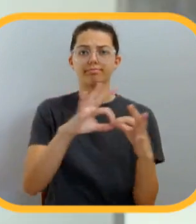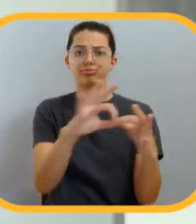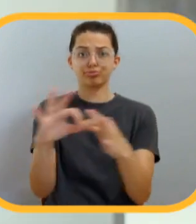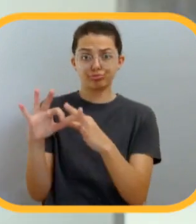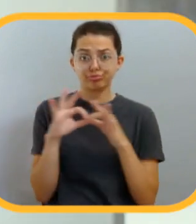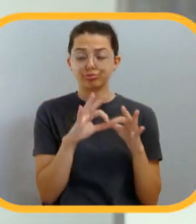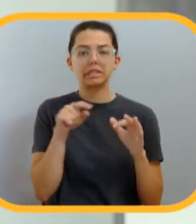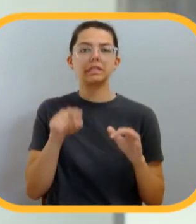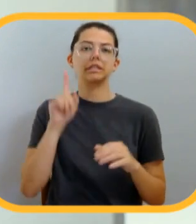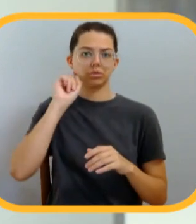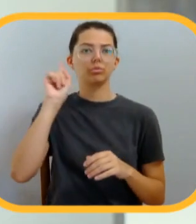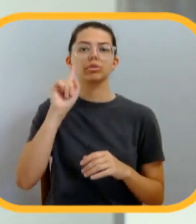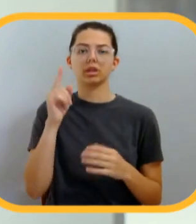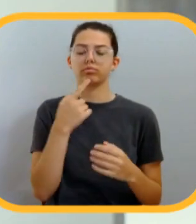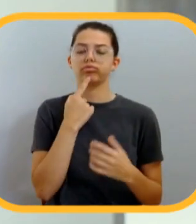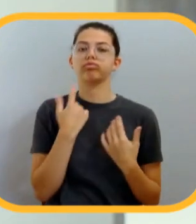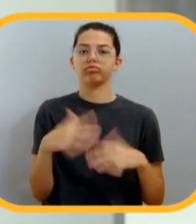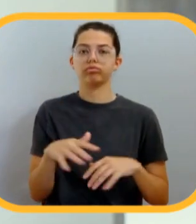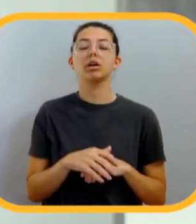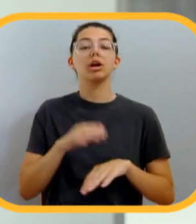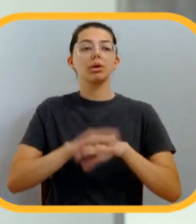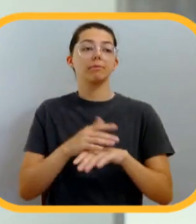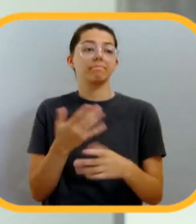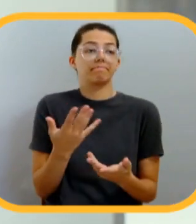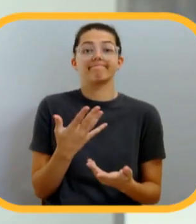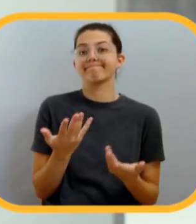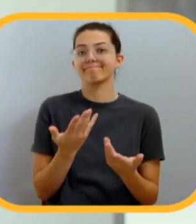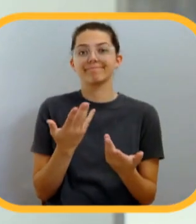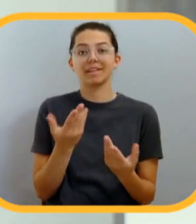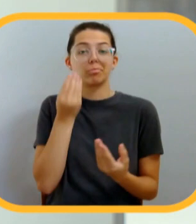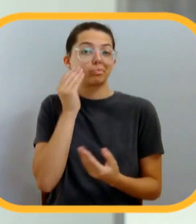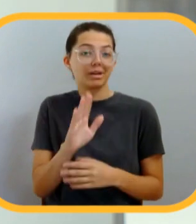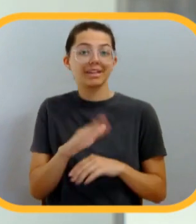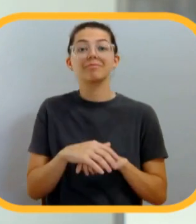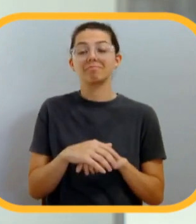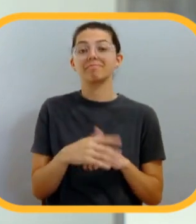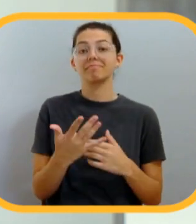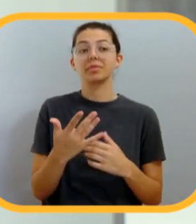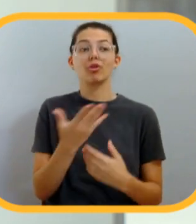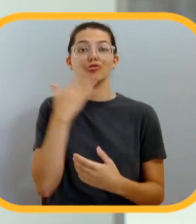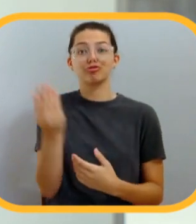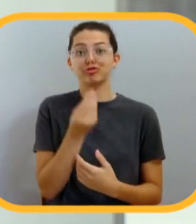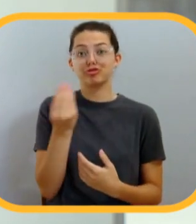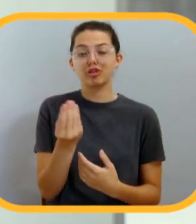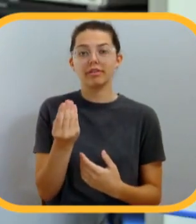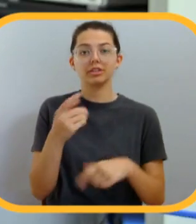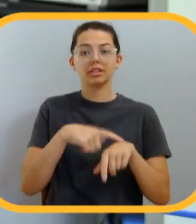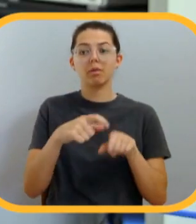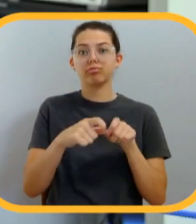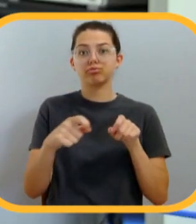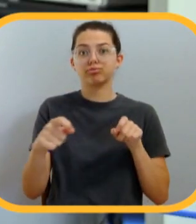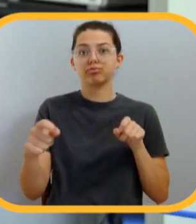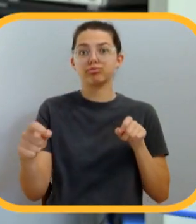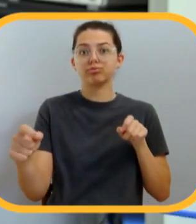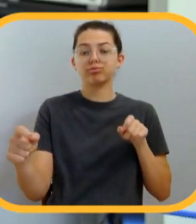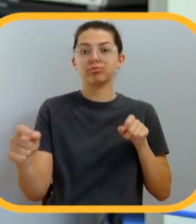civil, eu de facto acho que é muito importante, porque quer queiramos, quer não, o local onde os jovens passam